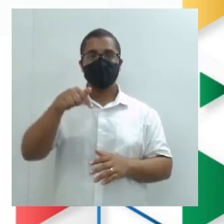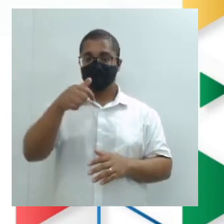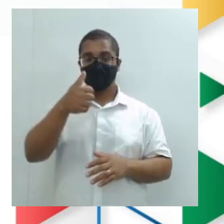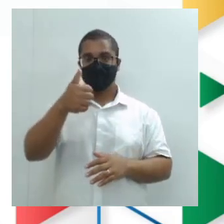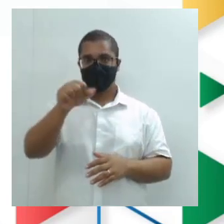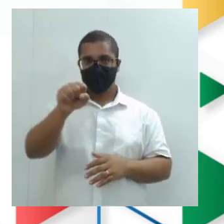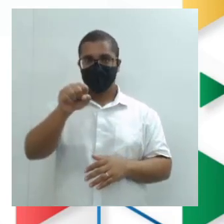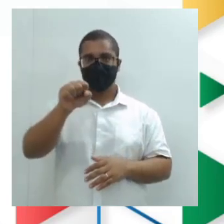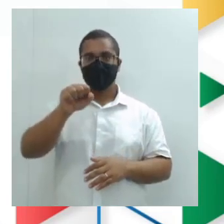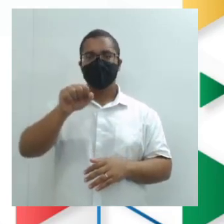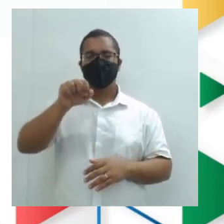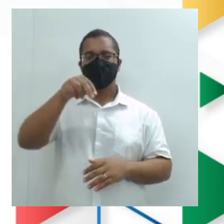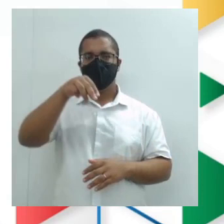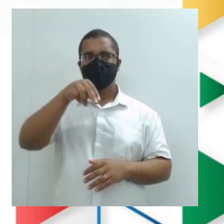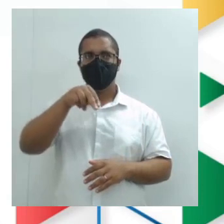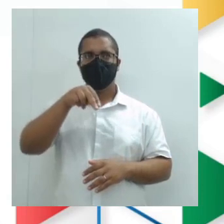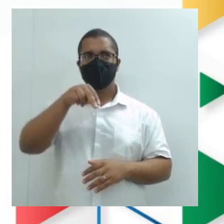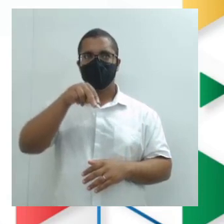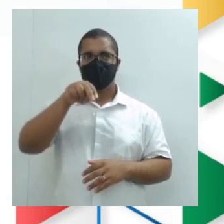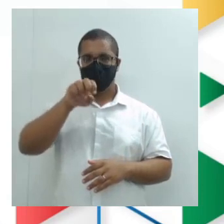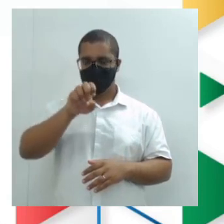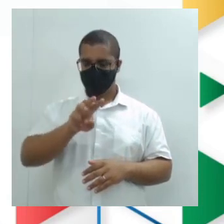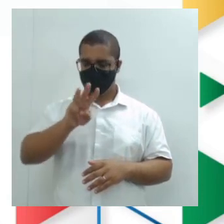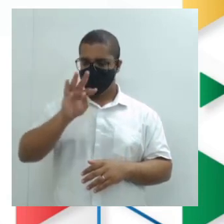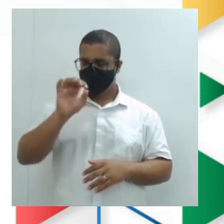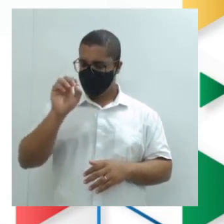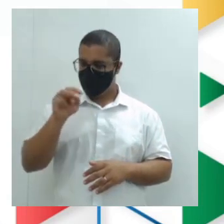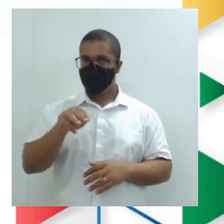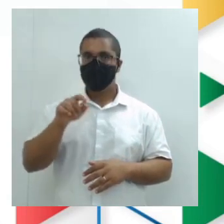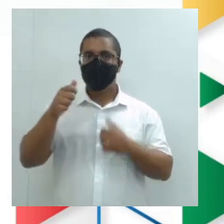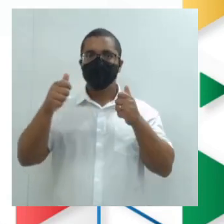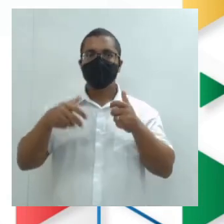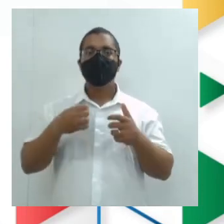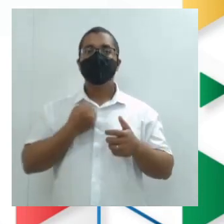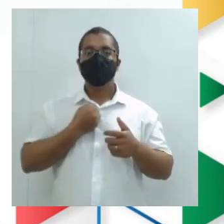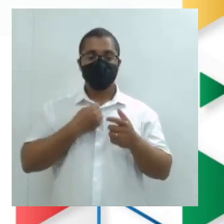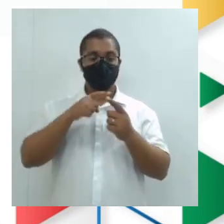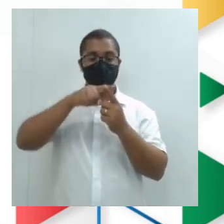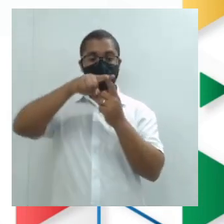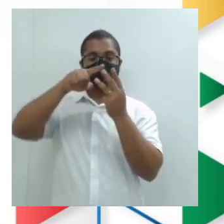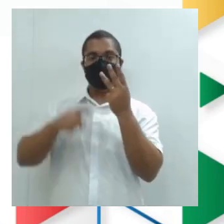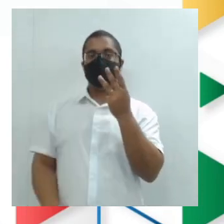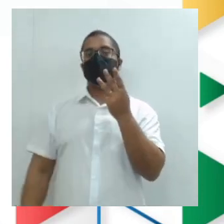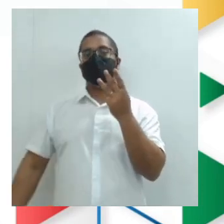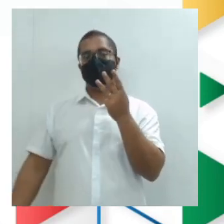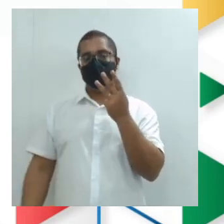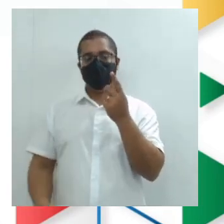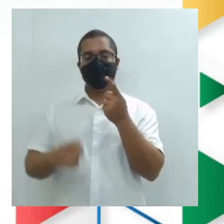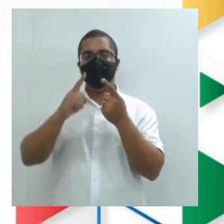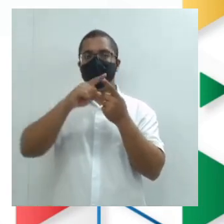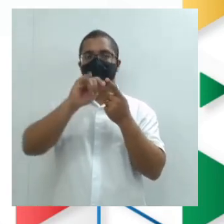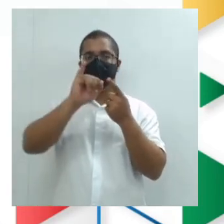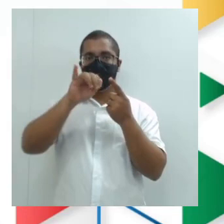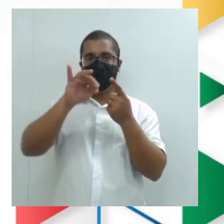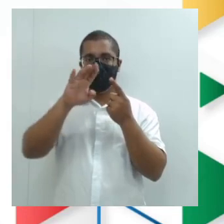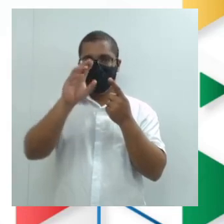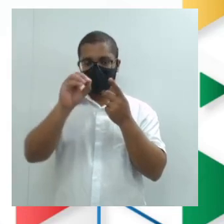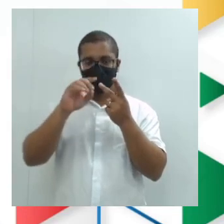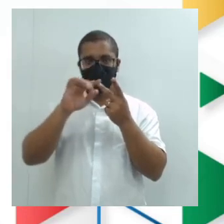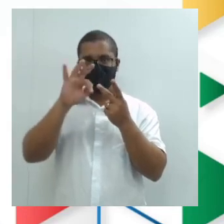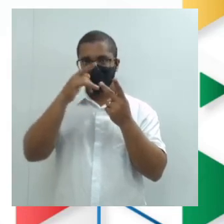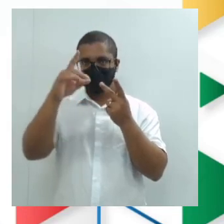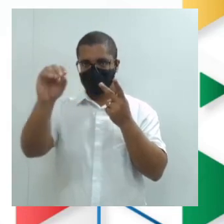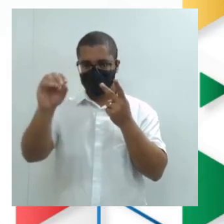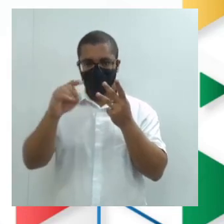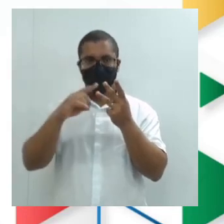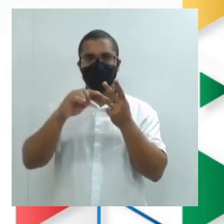números, para eles, estão em três formas distintas, tá? Inteiros, frações e